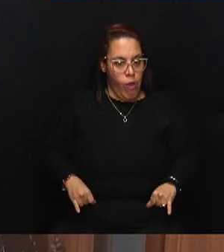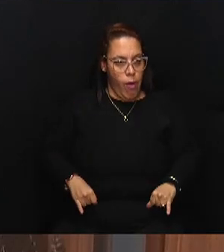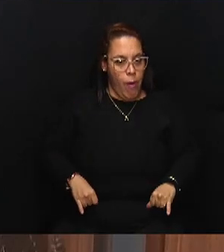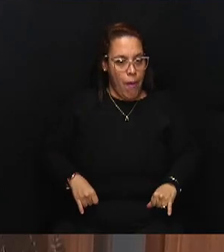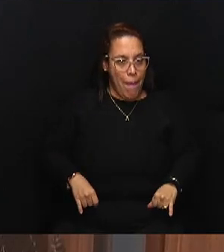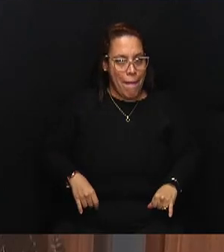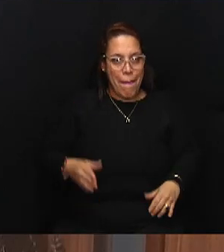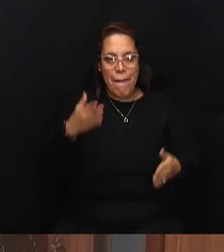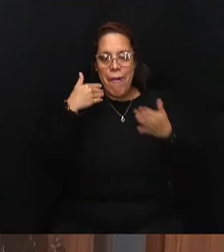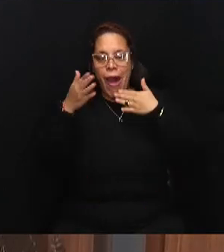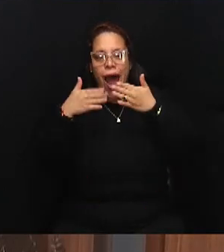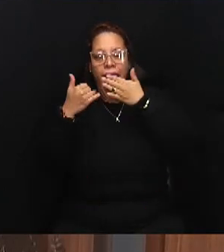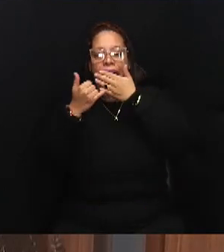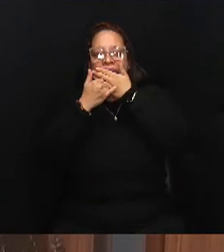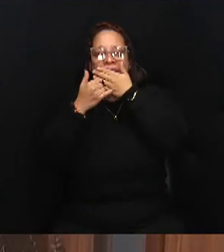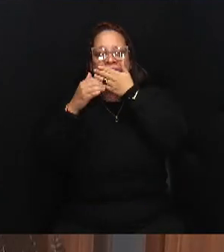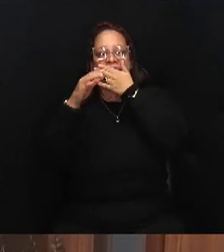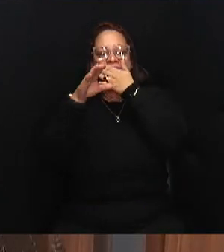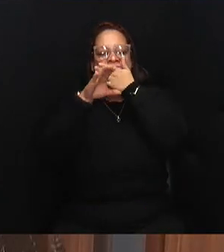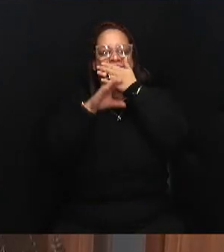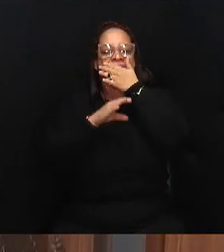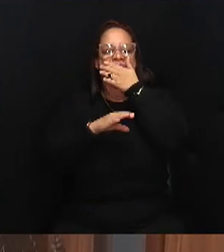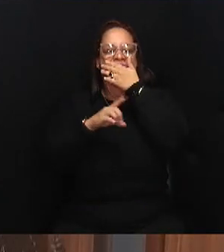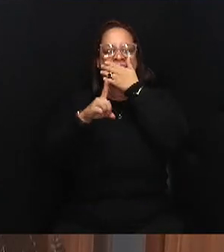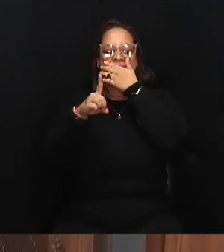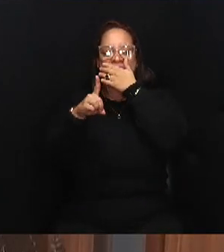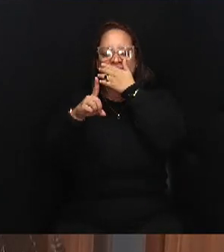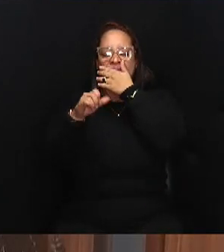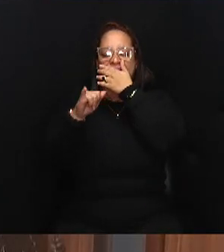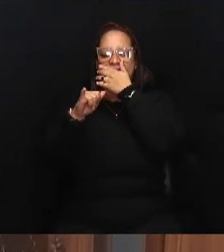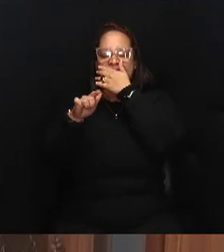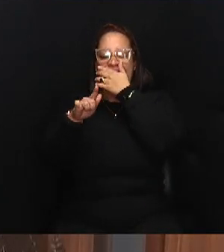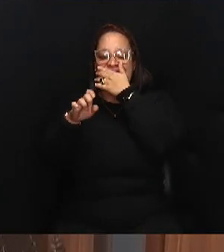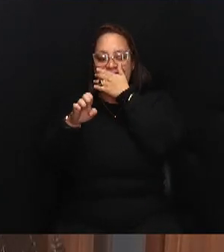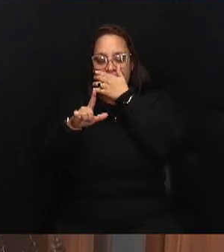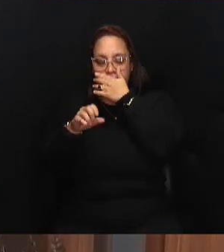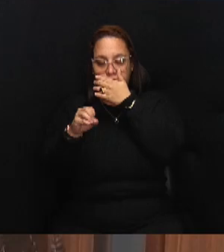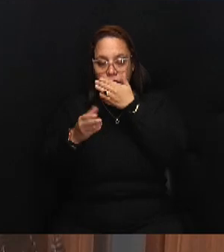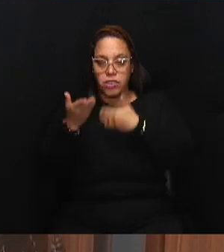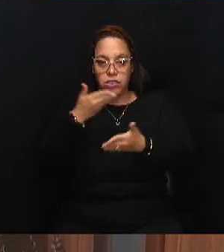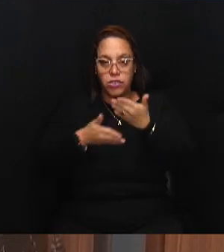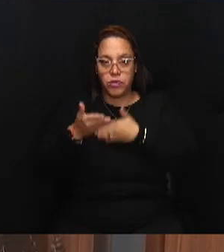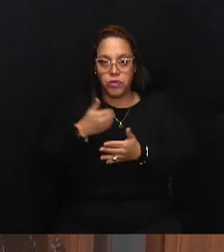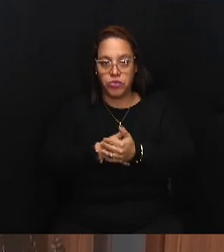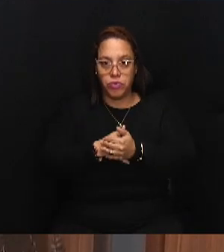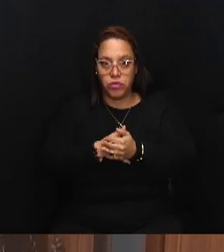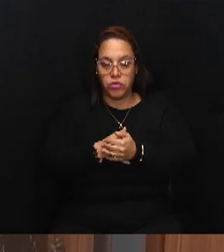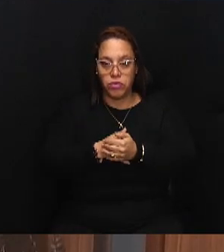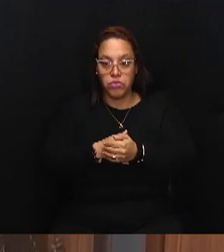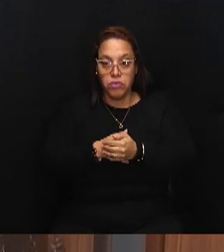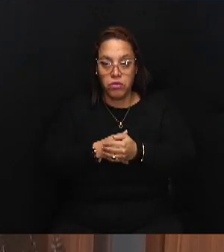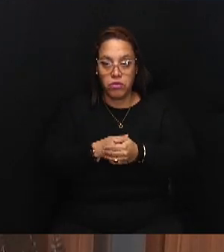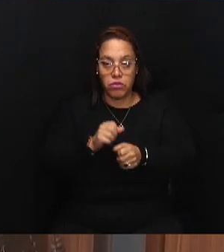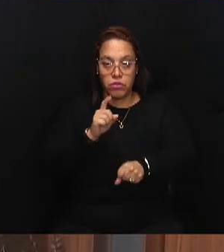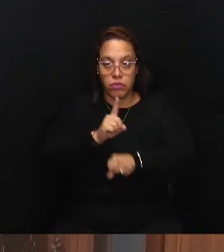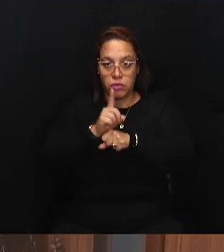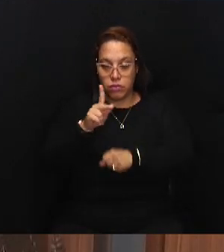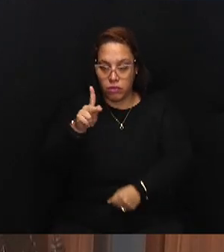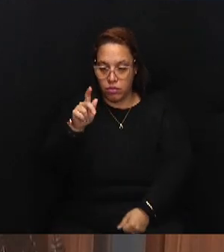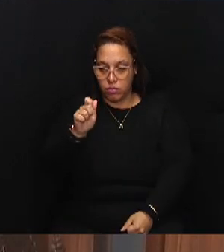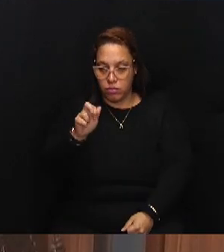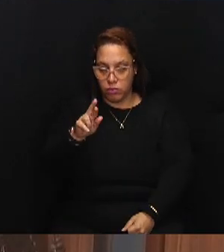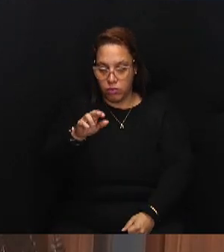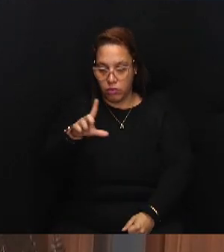nós comentamos naquele programa que o Diego participou conosco, né, Diego? Mas, doutora Carla, existe aí a